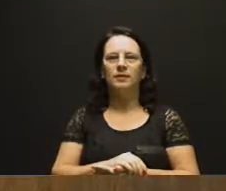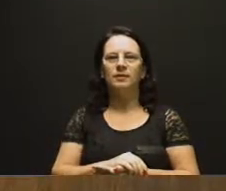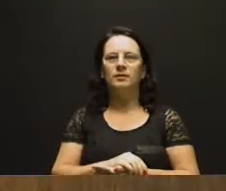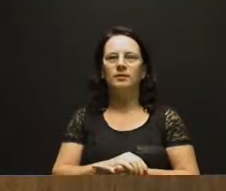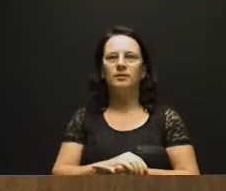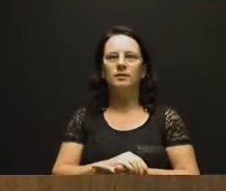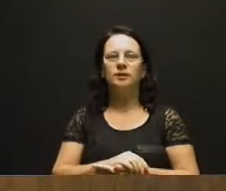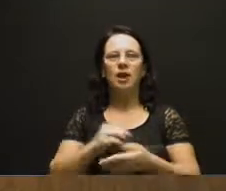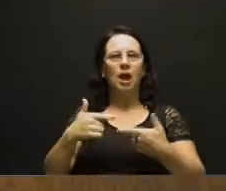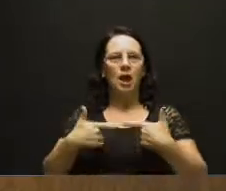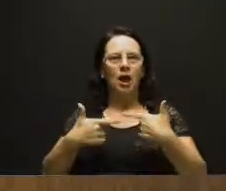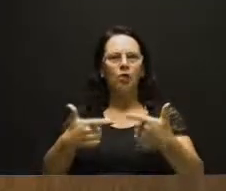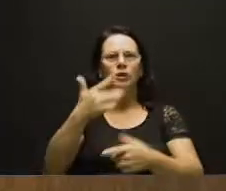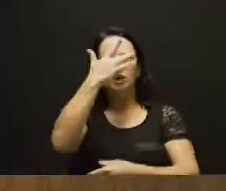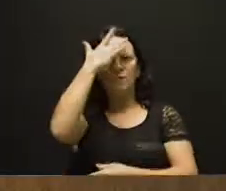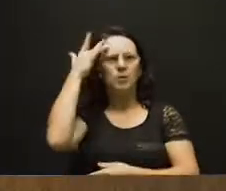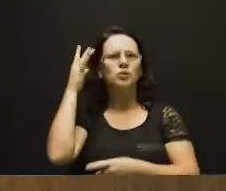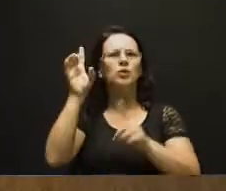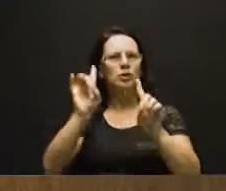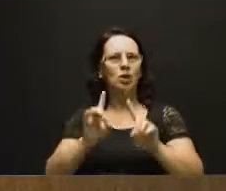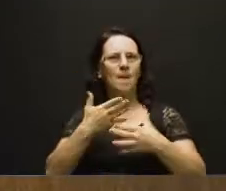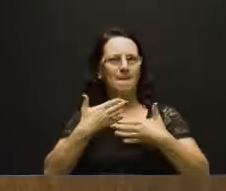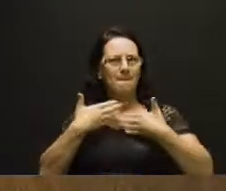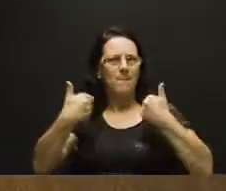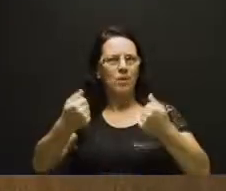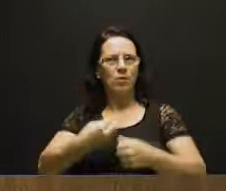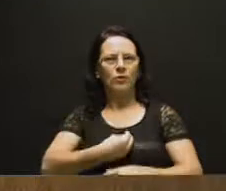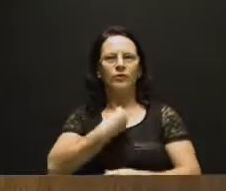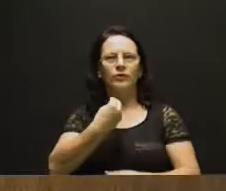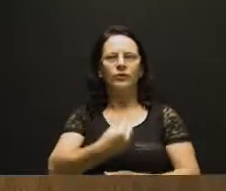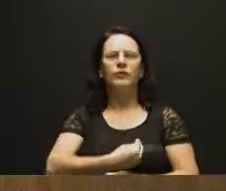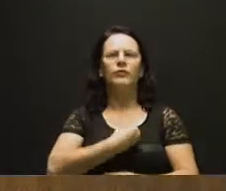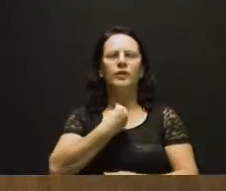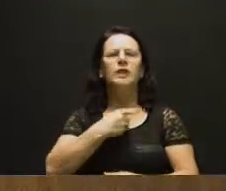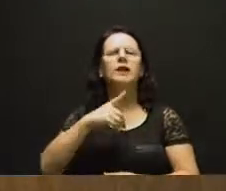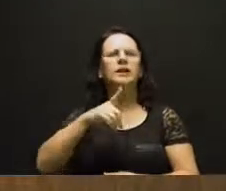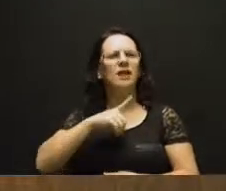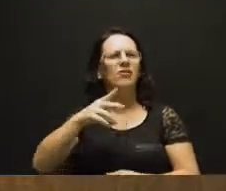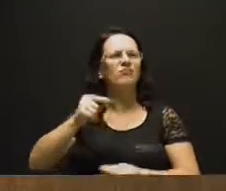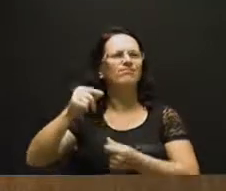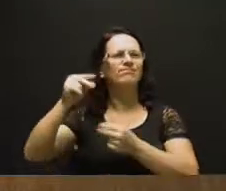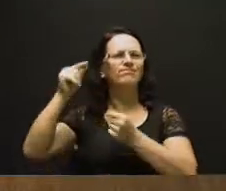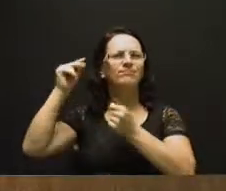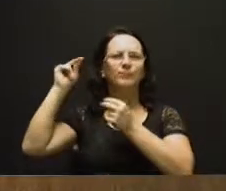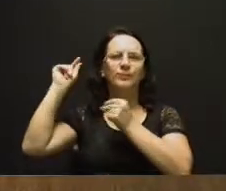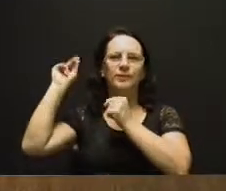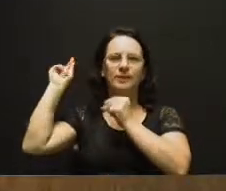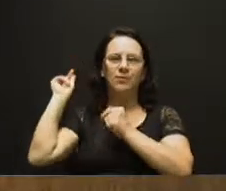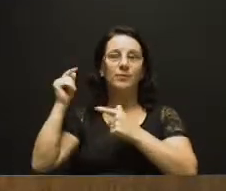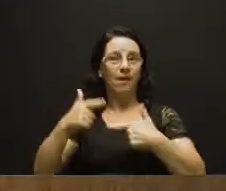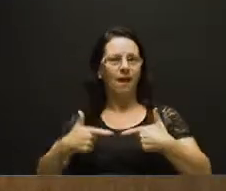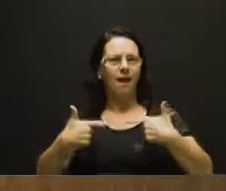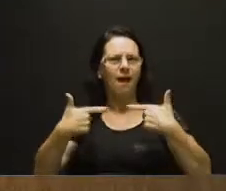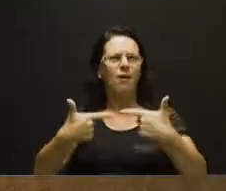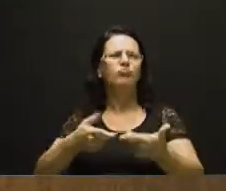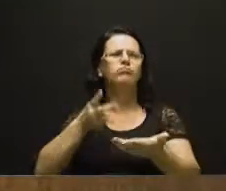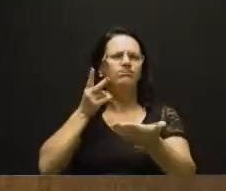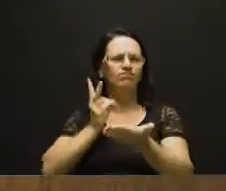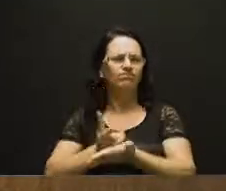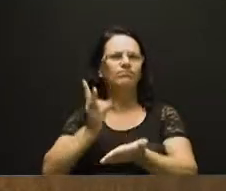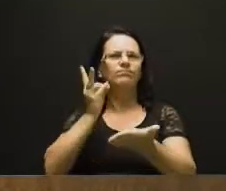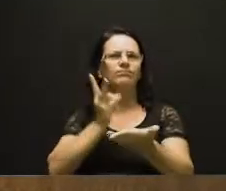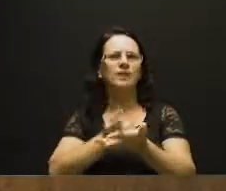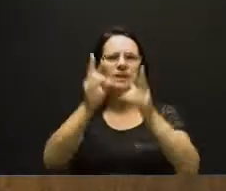a luta dos deficientes por melhores qualidade de vida existe há muito tempo a luta incansável pelo